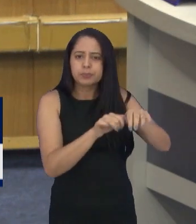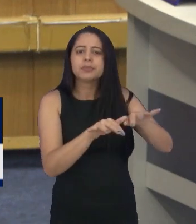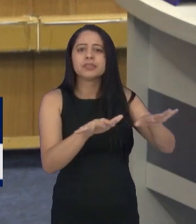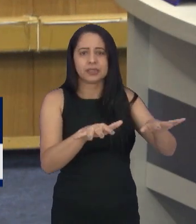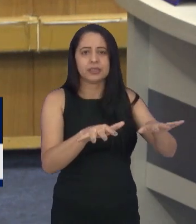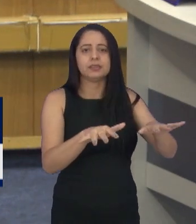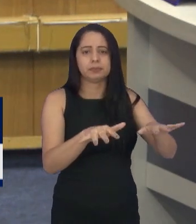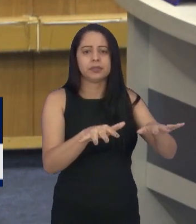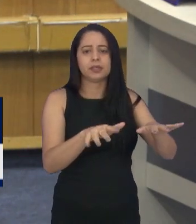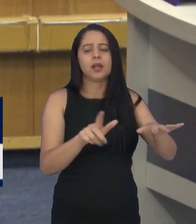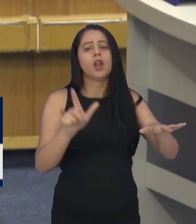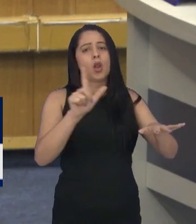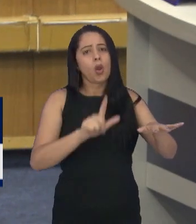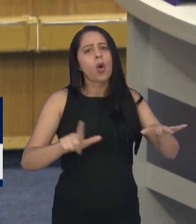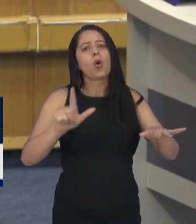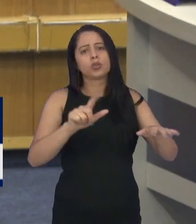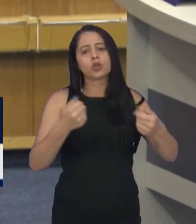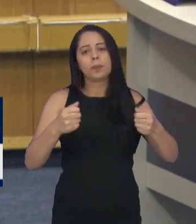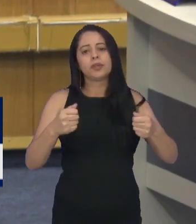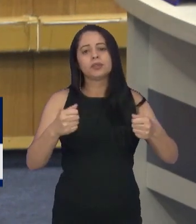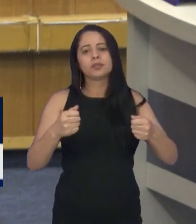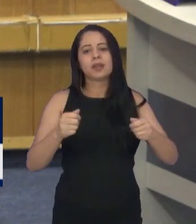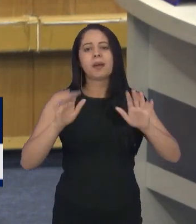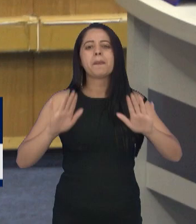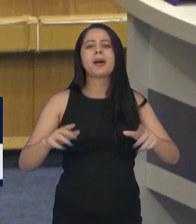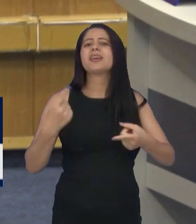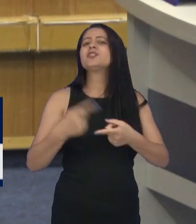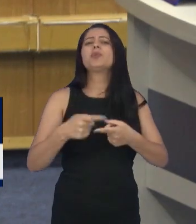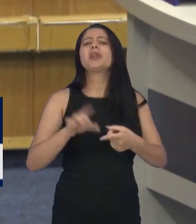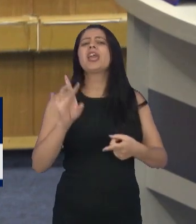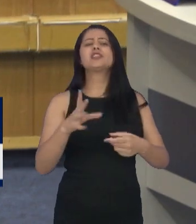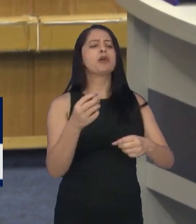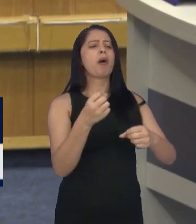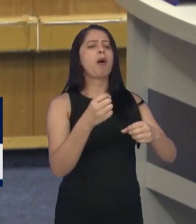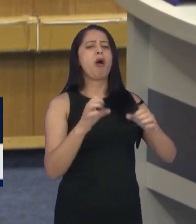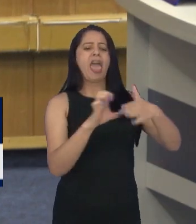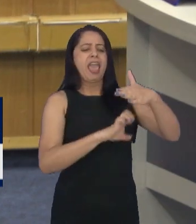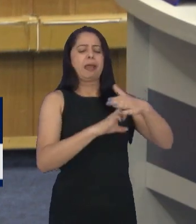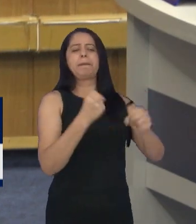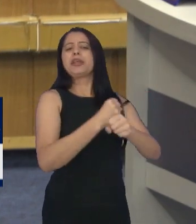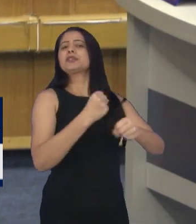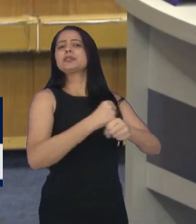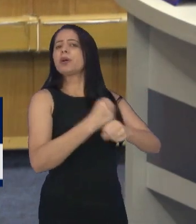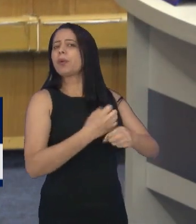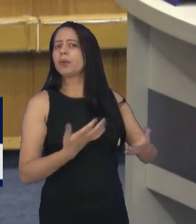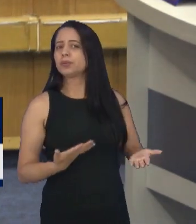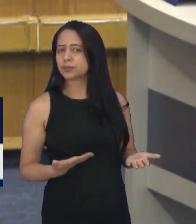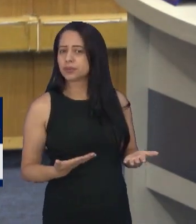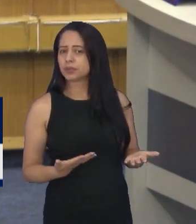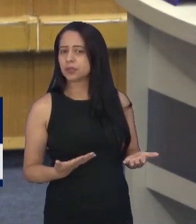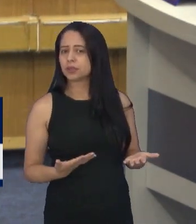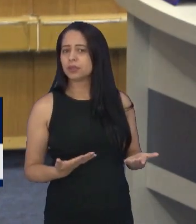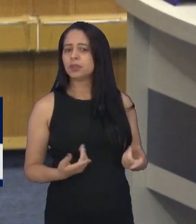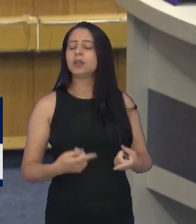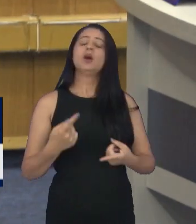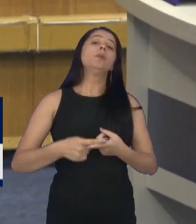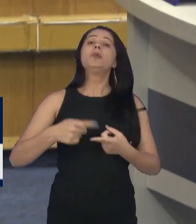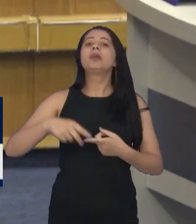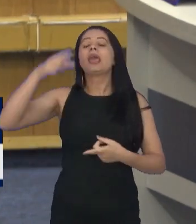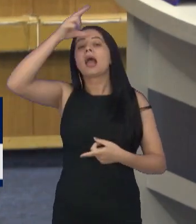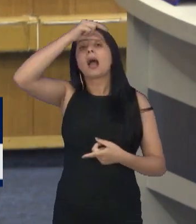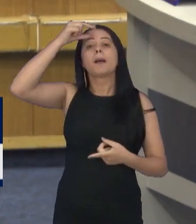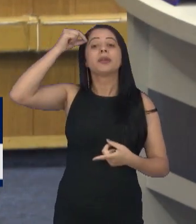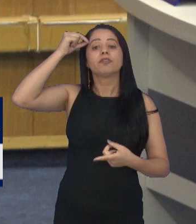ajuda do poder público, mas por que só o segmento da construção civil? Por que nós não? Por que a prefeitura